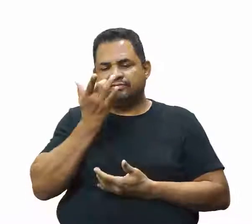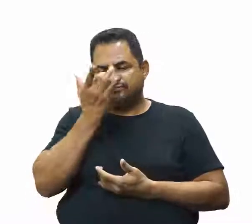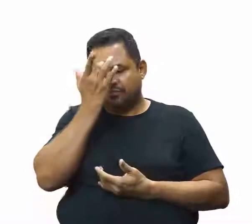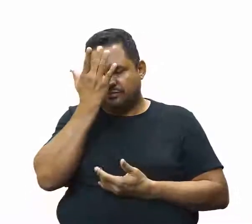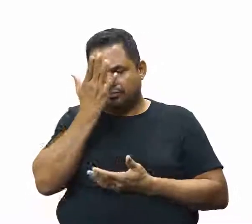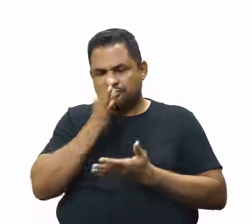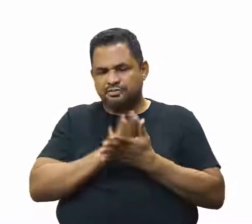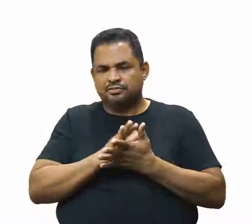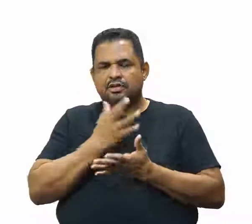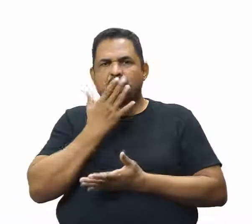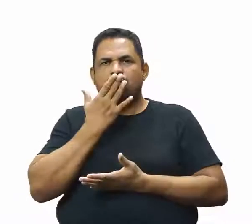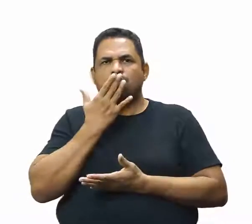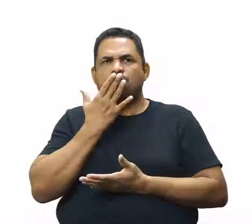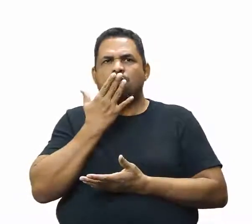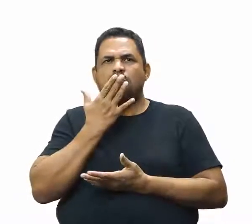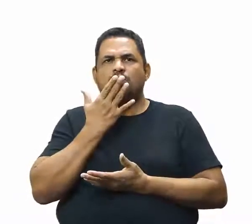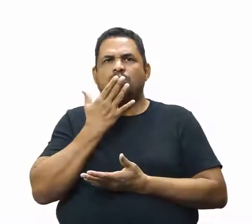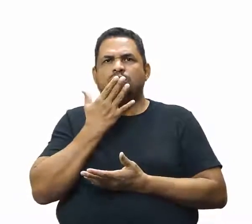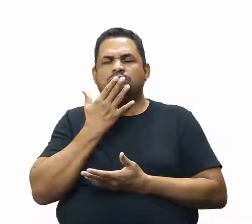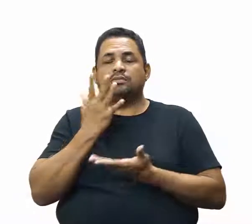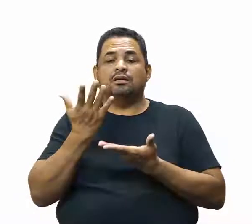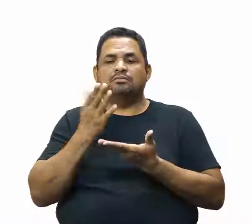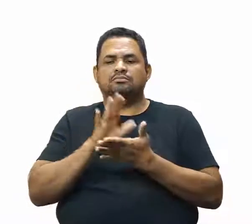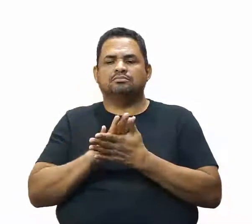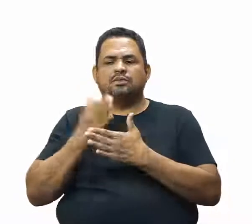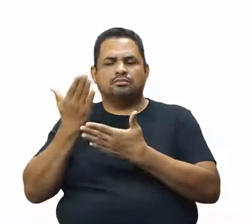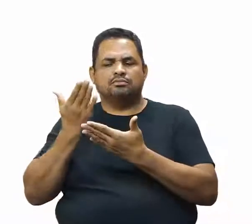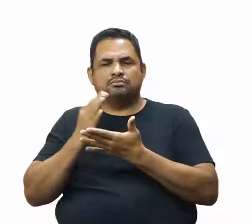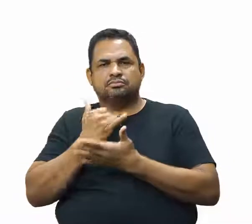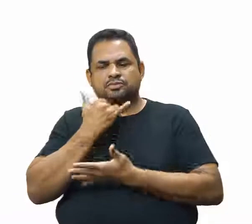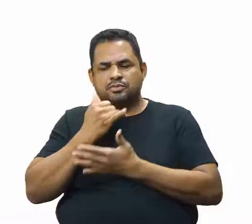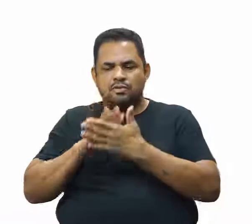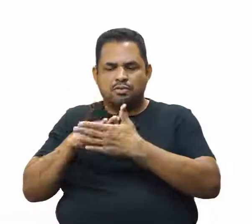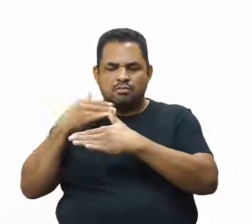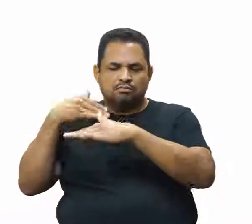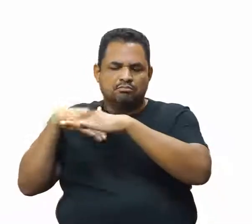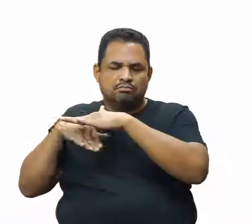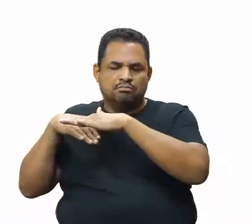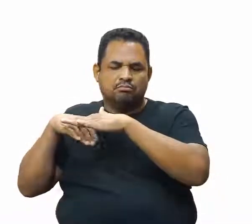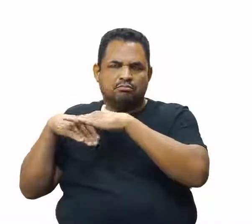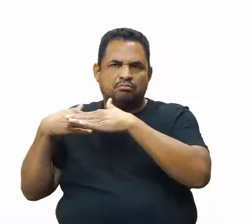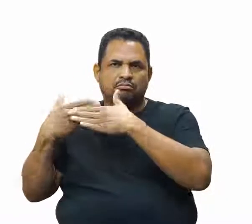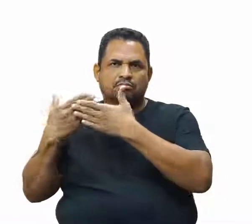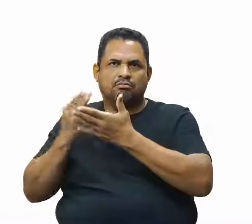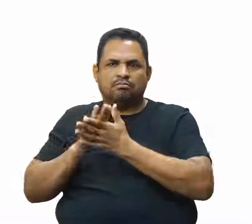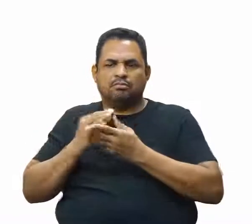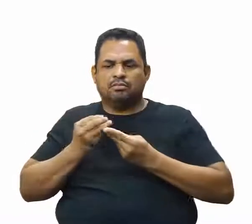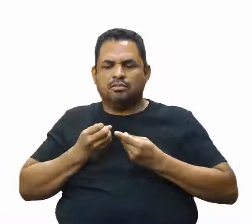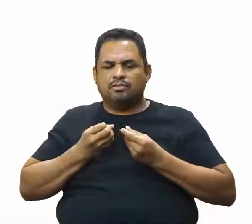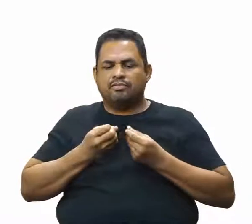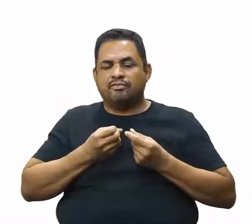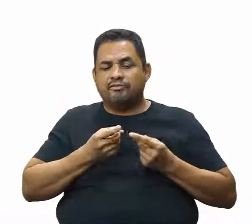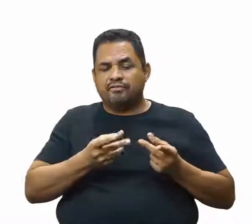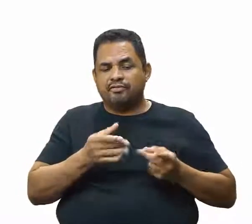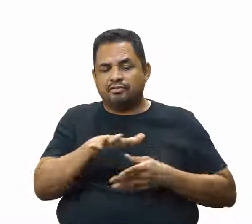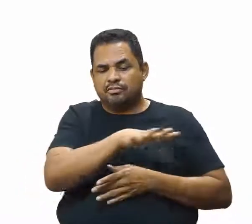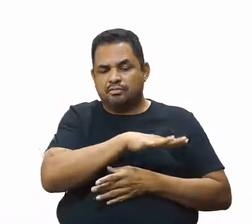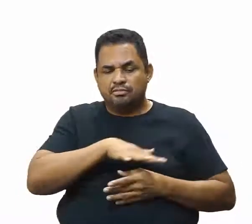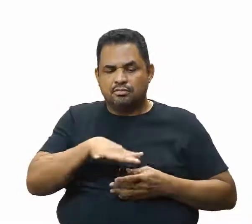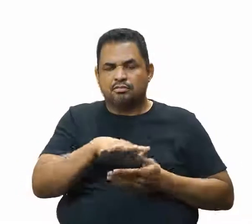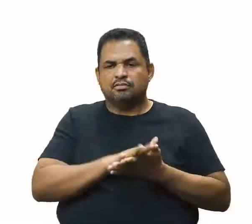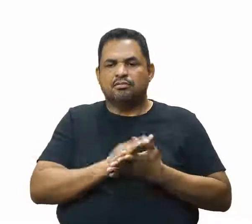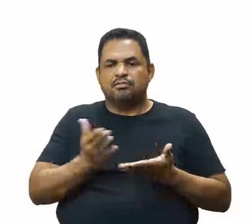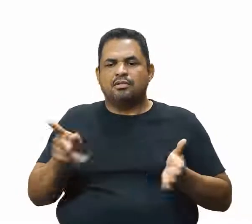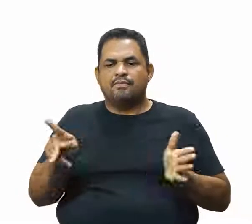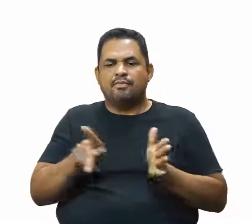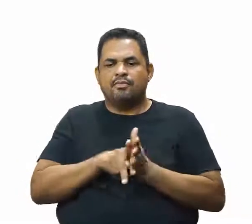sua colocação no mercado e na época mais o que, ó, apropriada